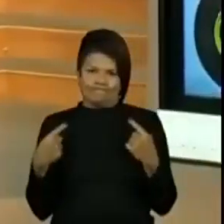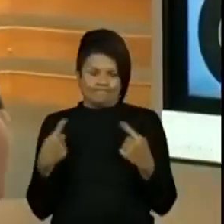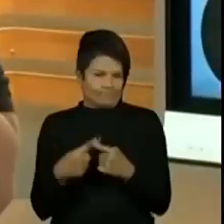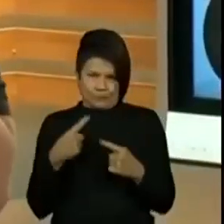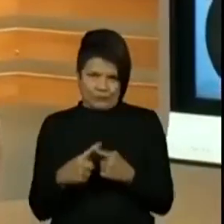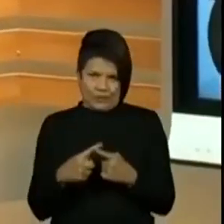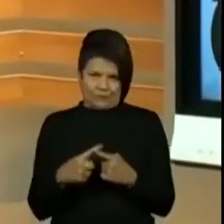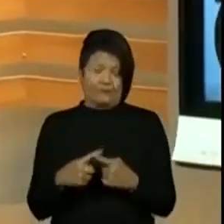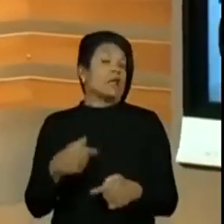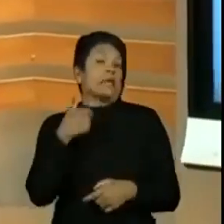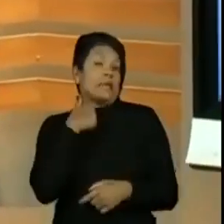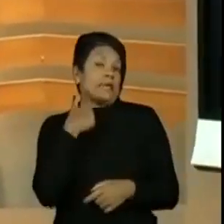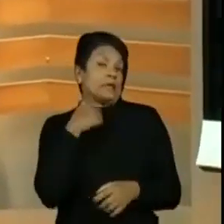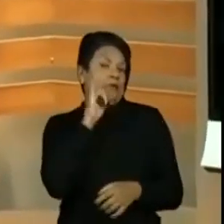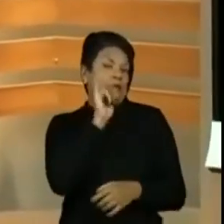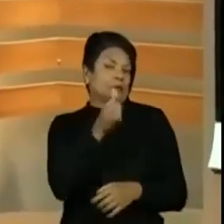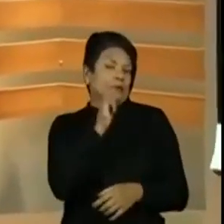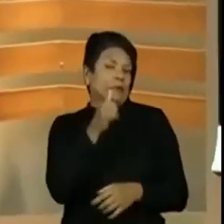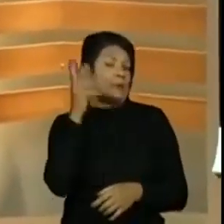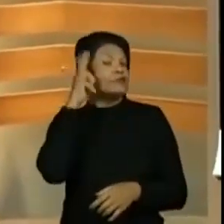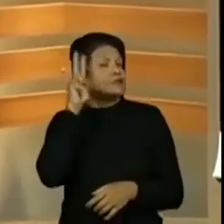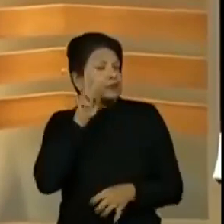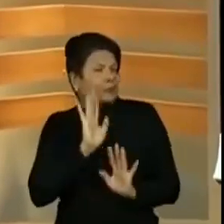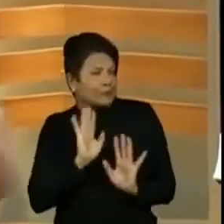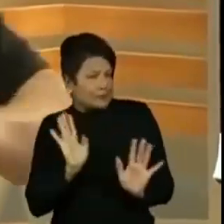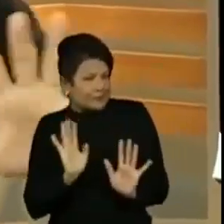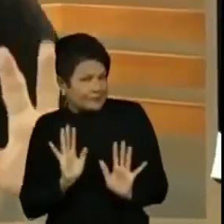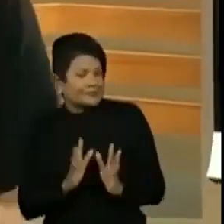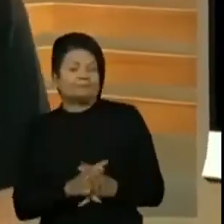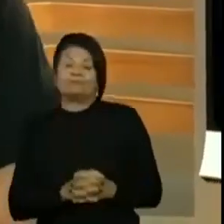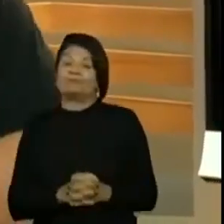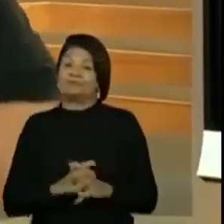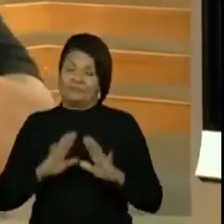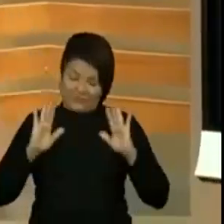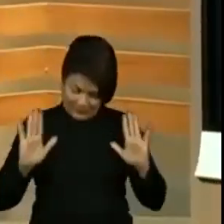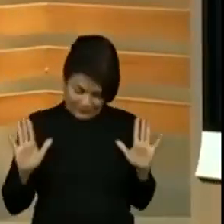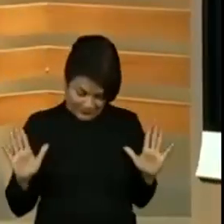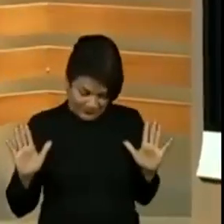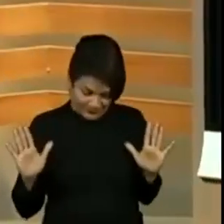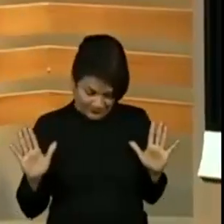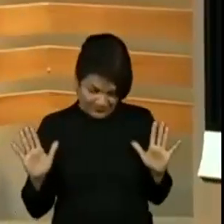professor vai contar uma história para vocês. Gente,